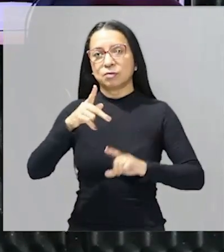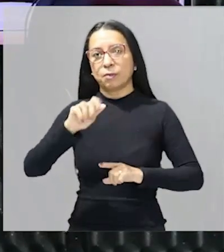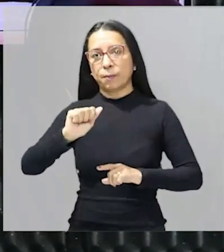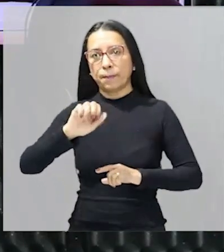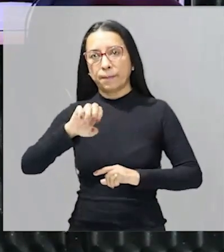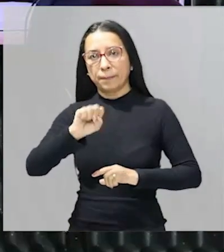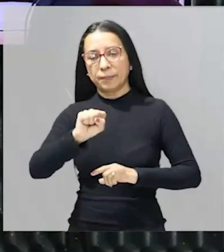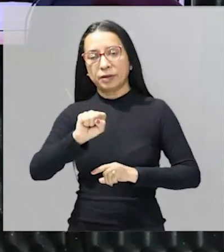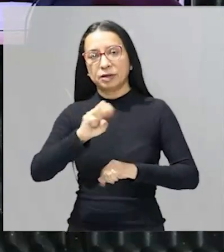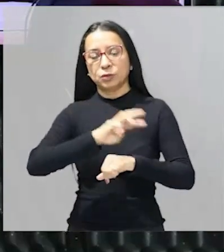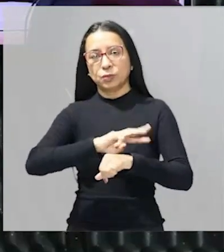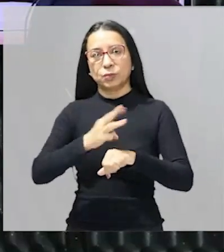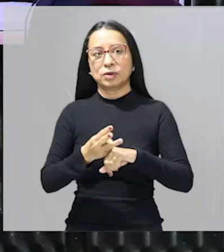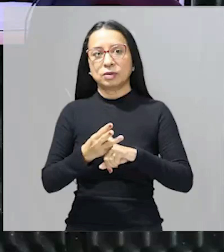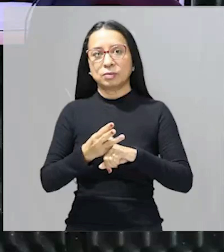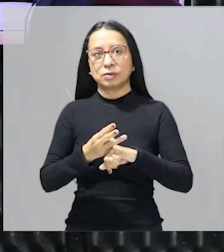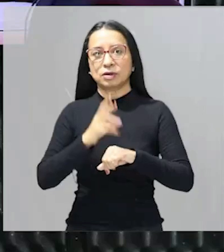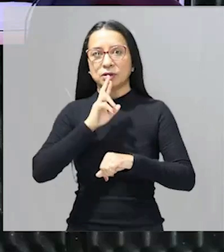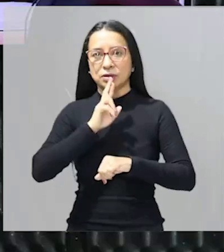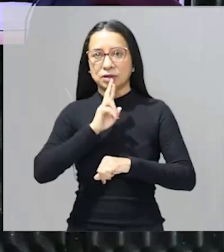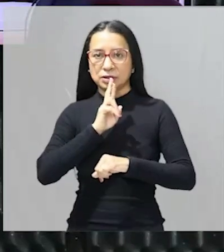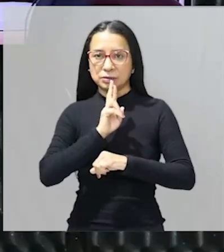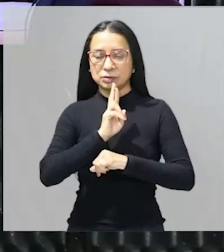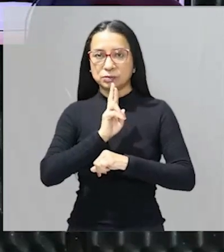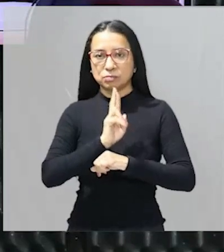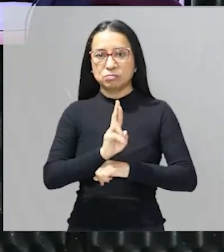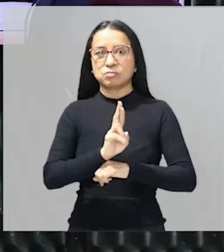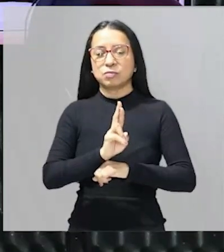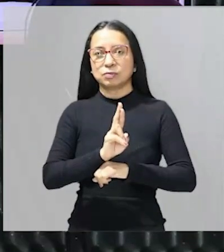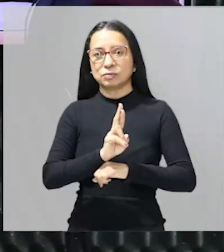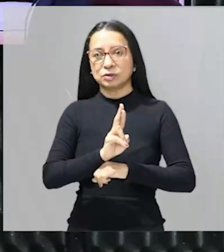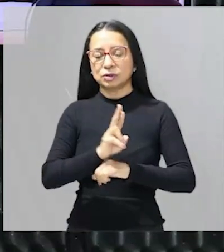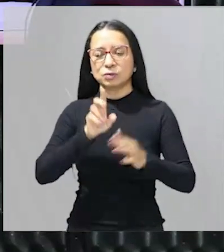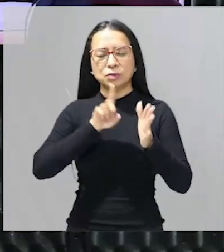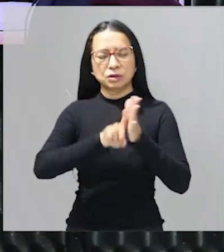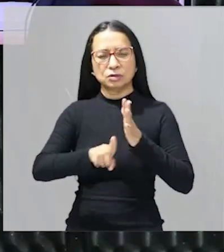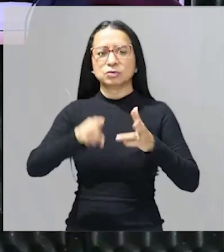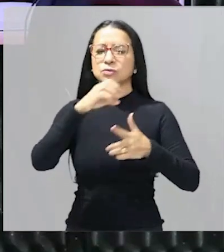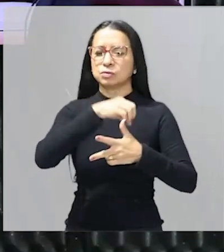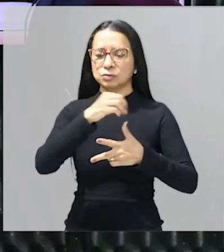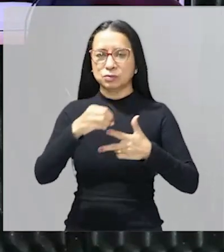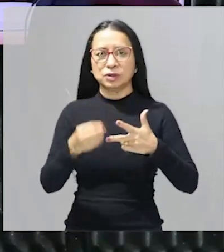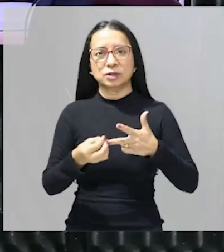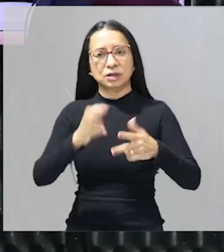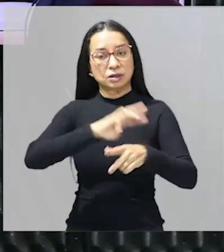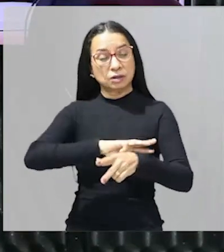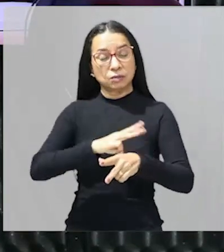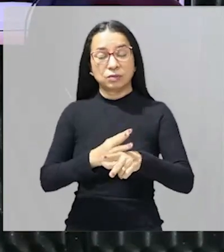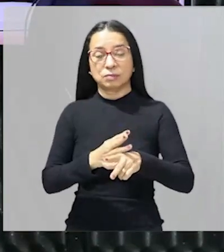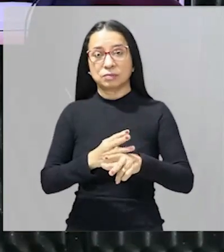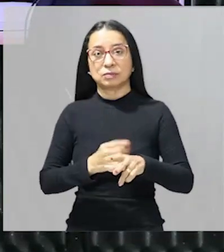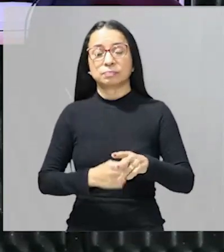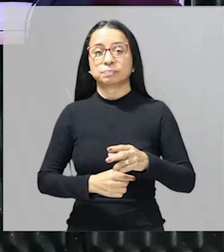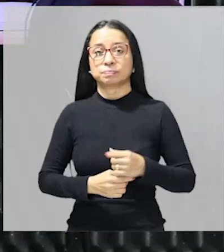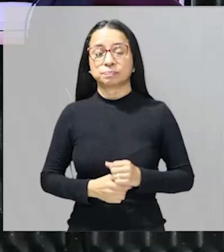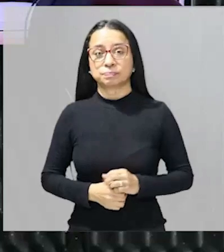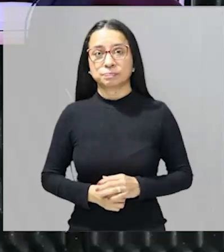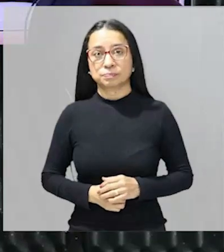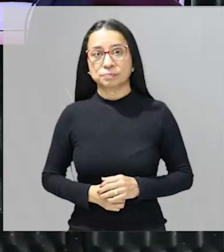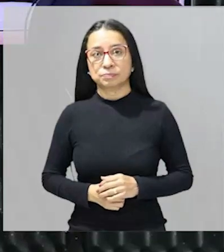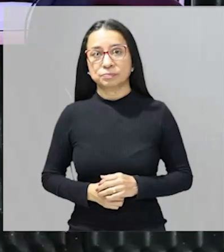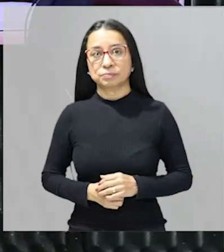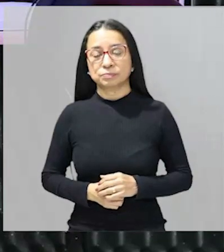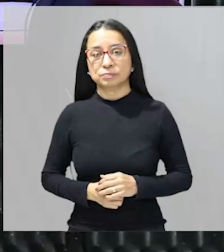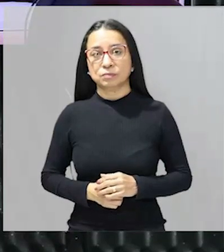itens, questões do Pais UEMA e do Enem também, né? Modelo tanto do vestibular da UEMA como também do vestibular do